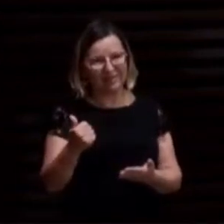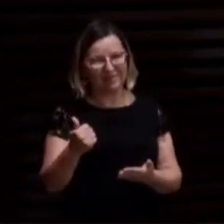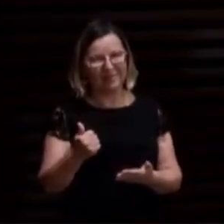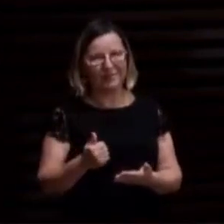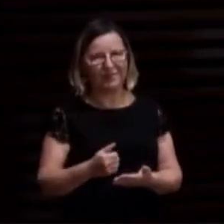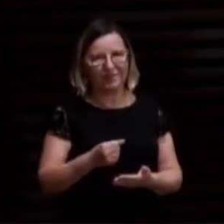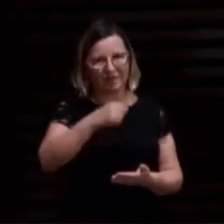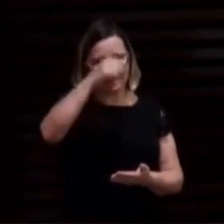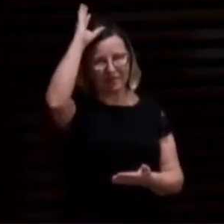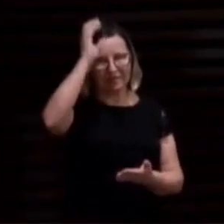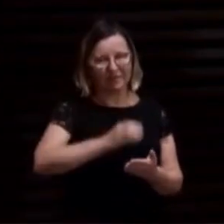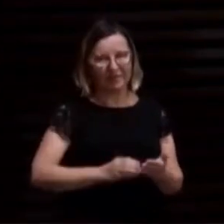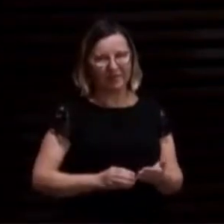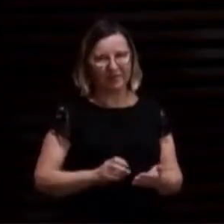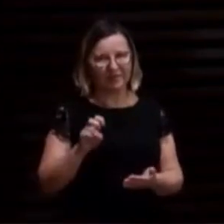Romanos 5.